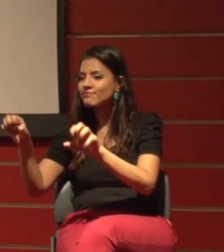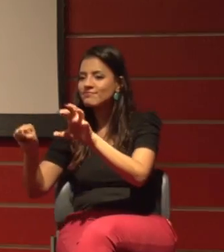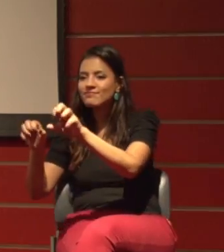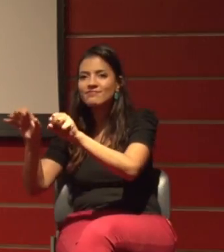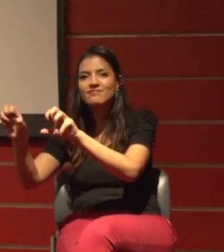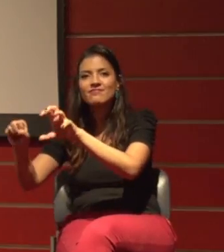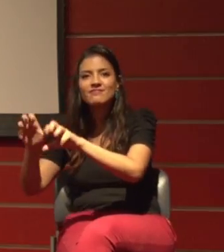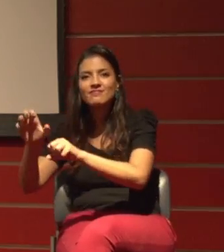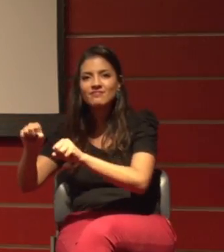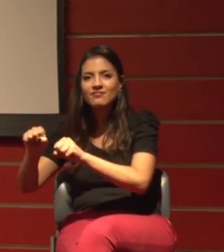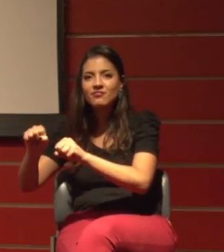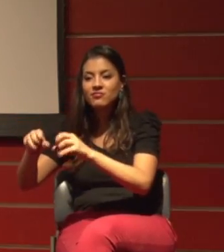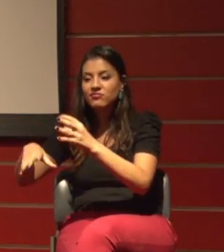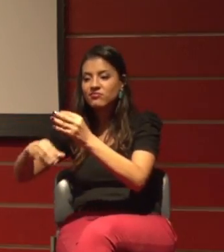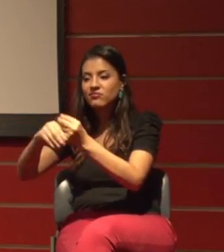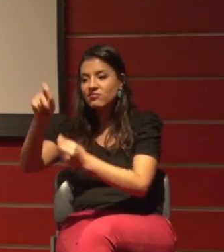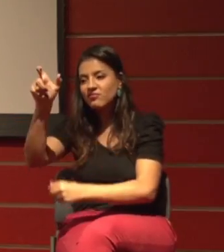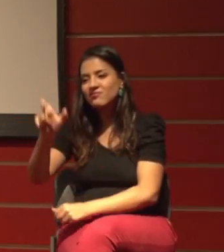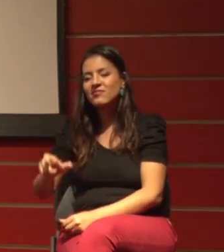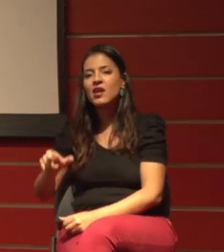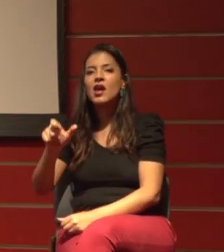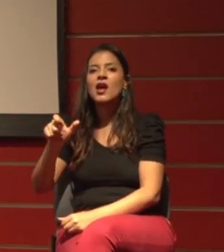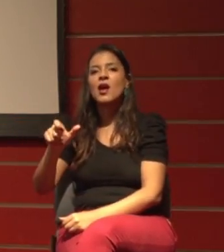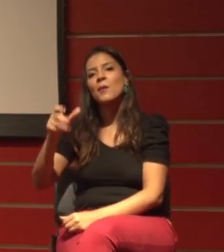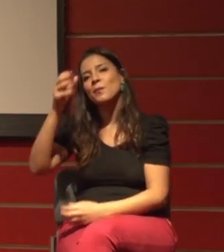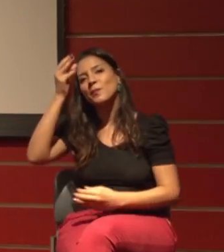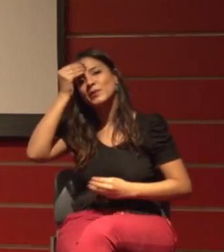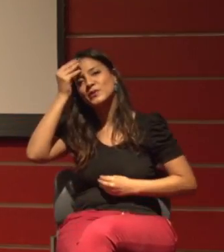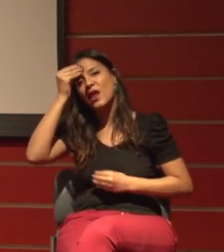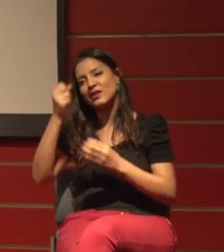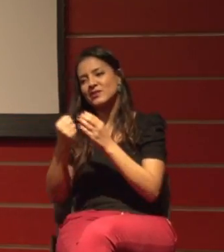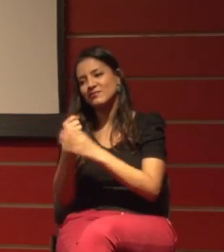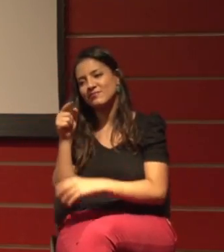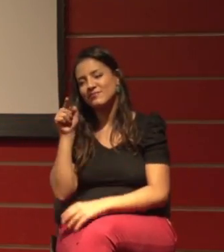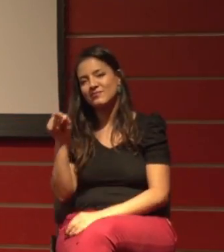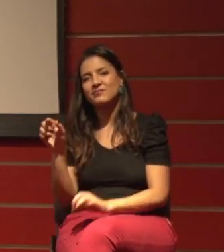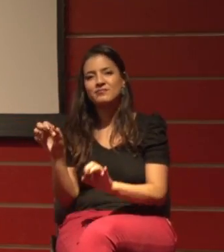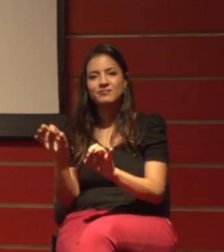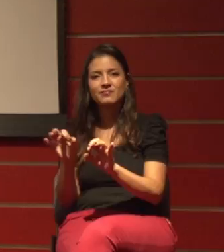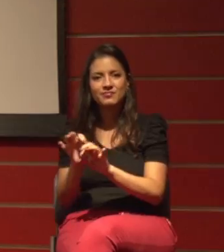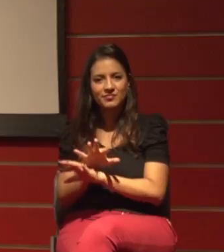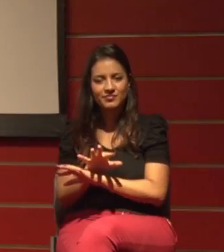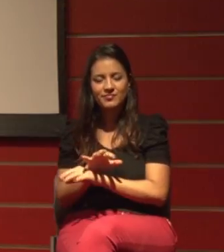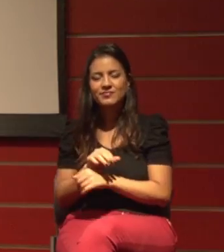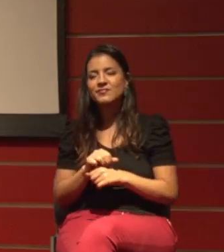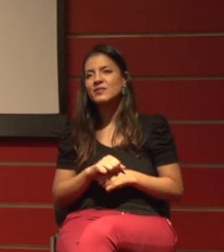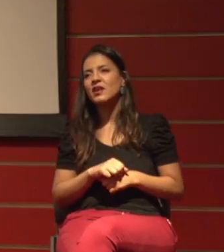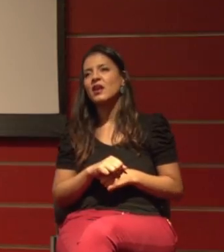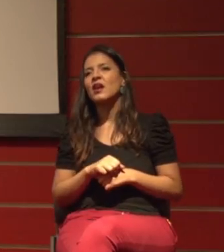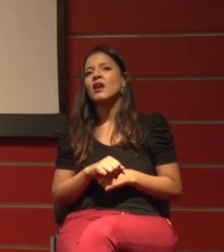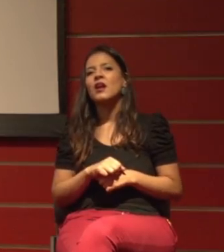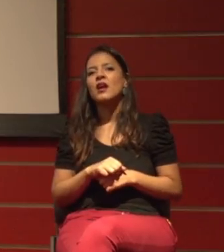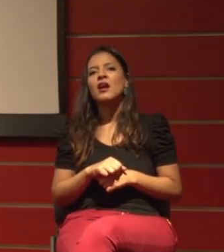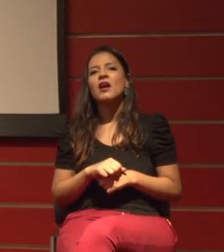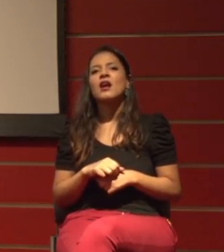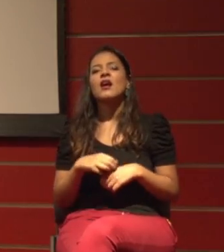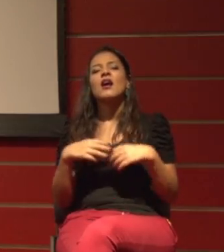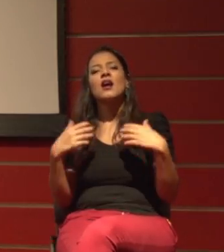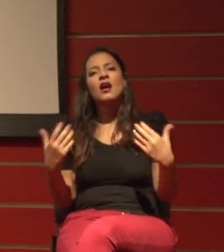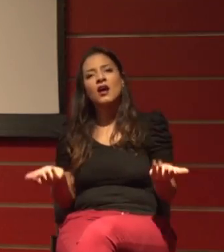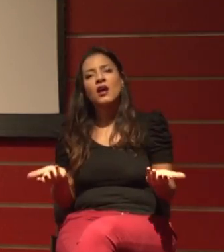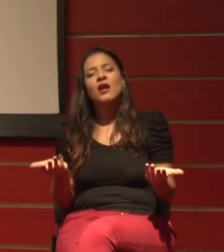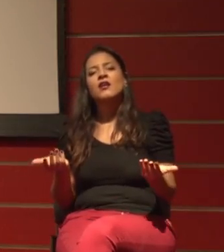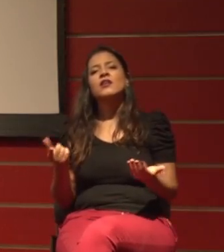mulheres ou fragmentos de histórias de mulheres de época que eu encontrei n eh